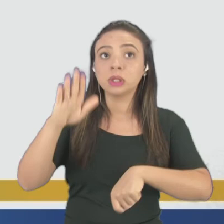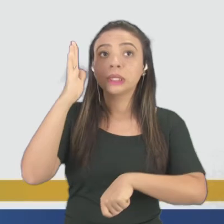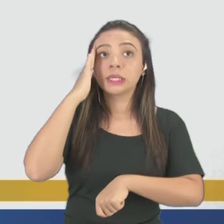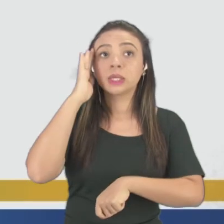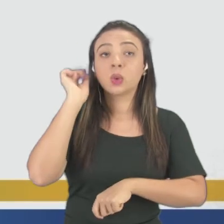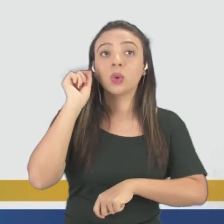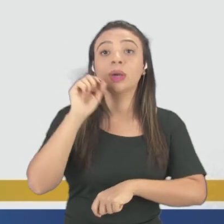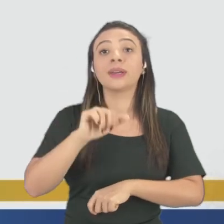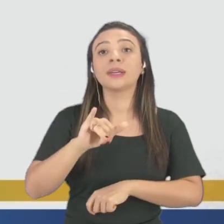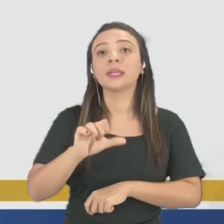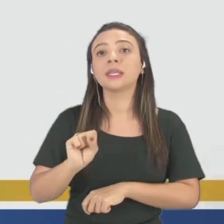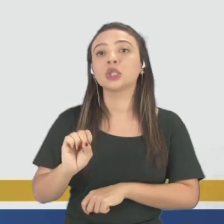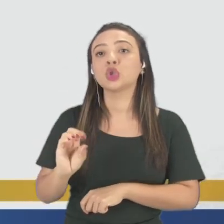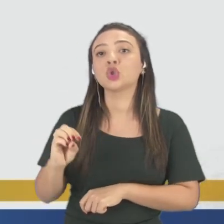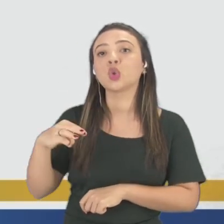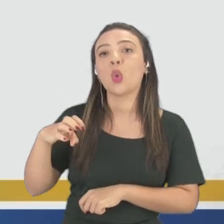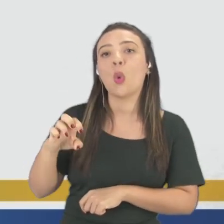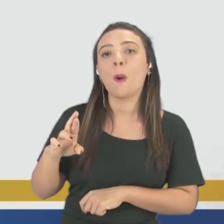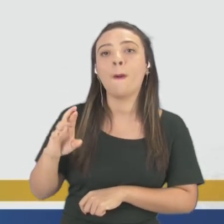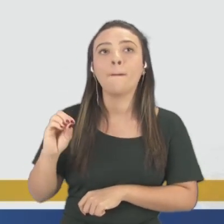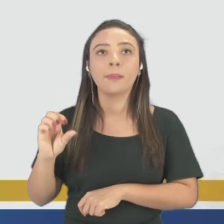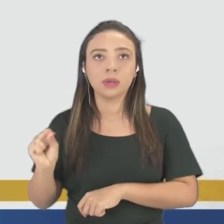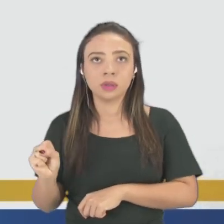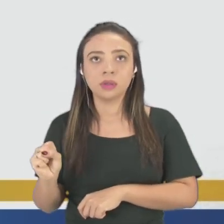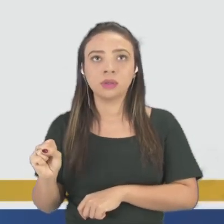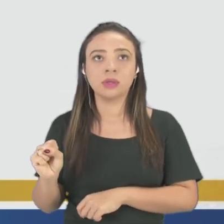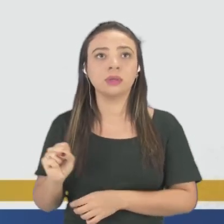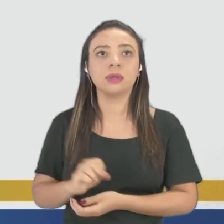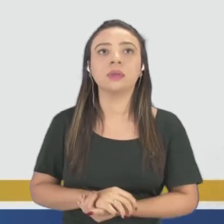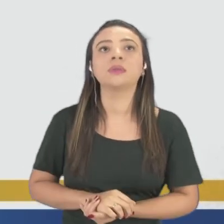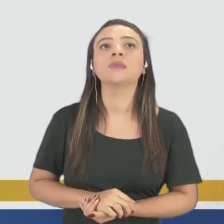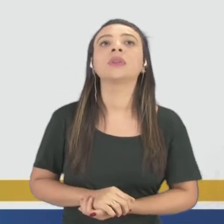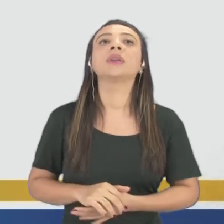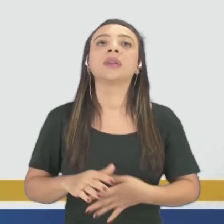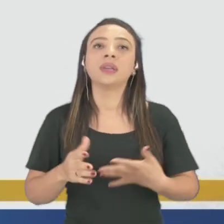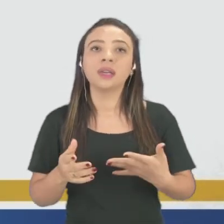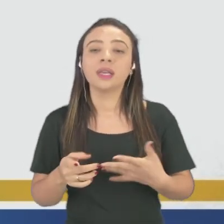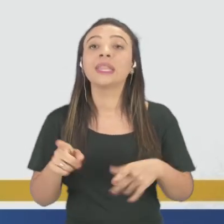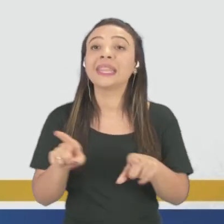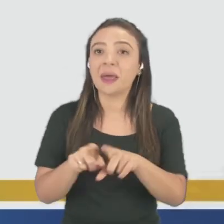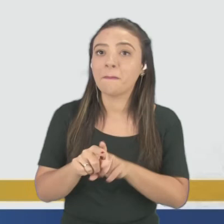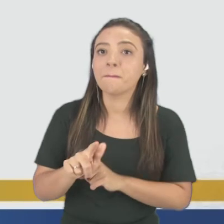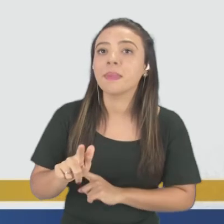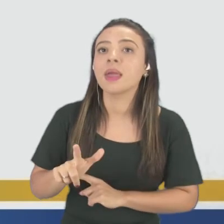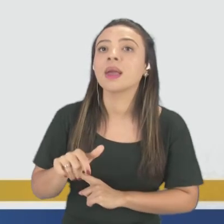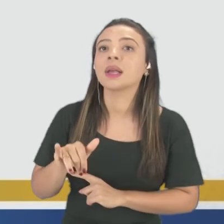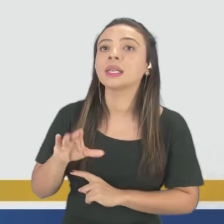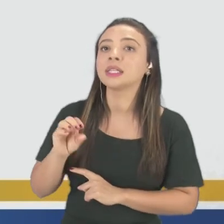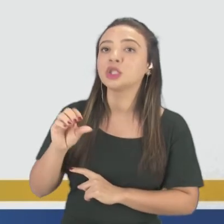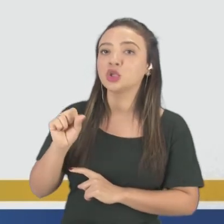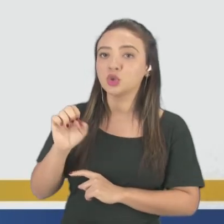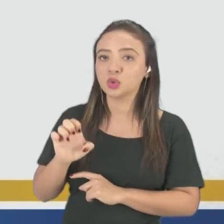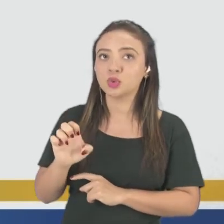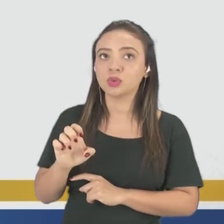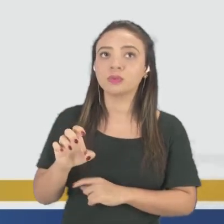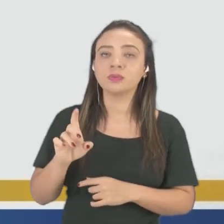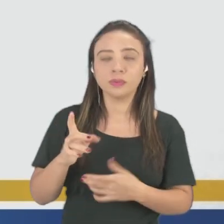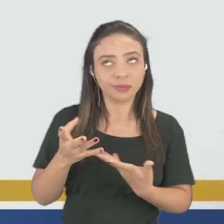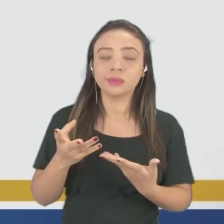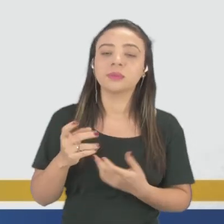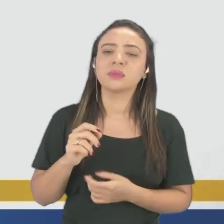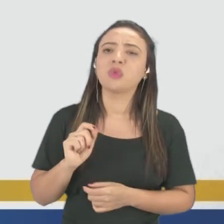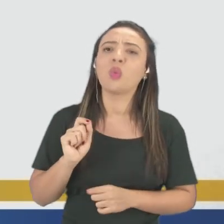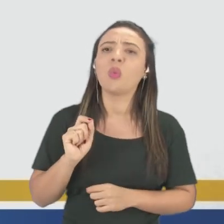que são isômeros de função né pois a glicose é uma o que é que a glicose